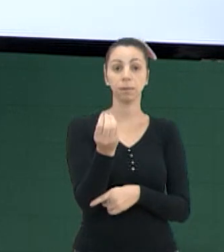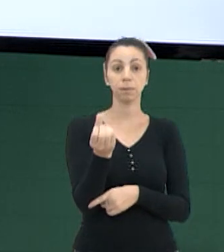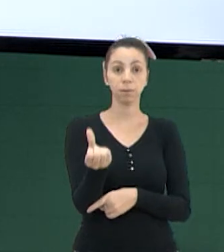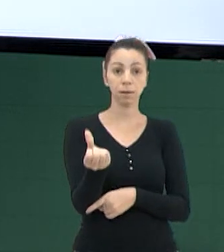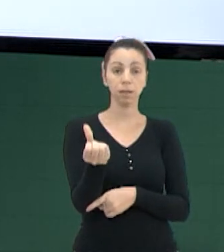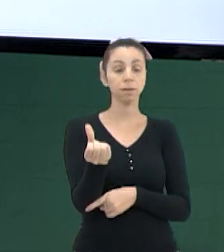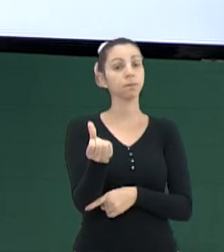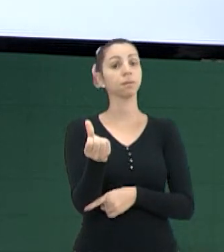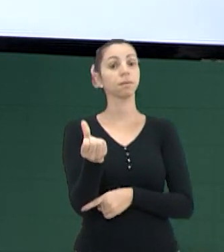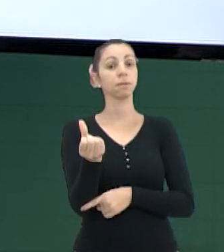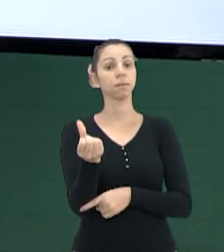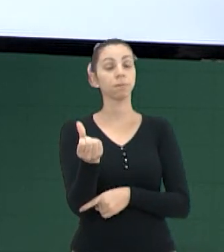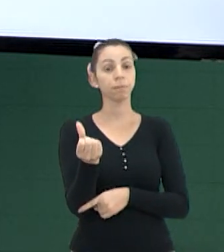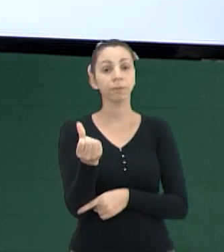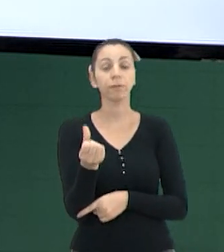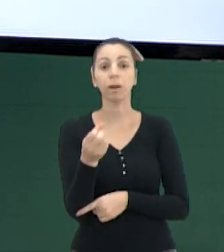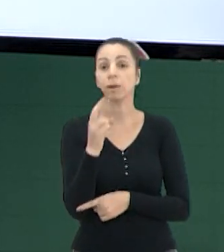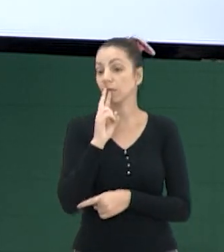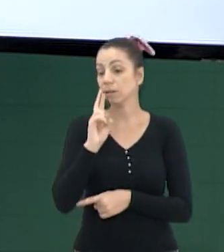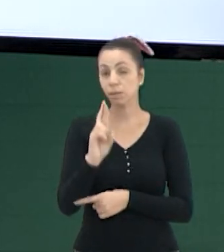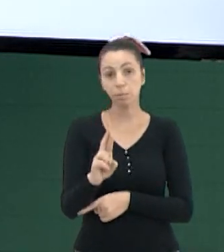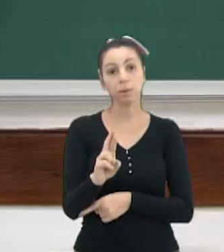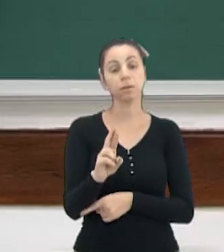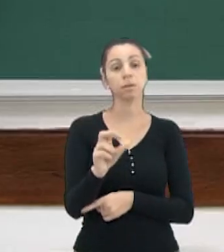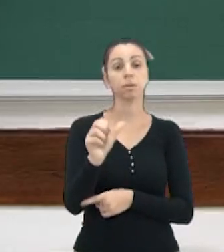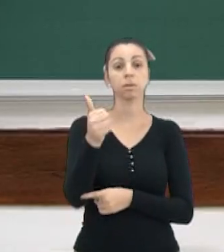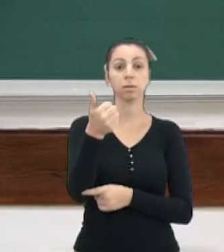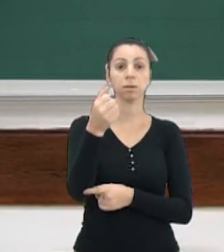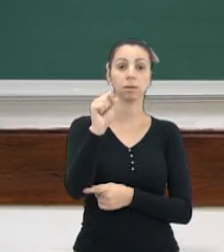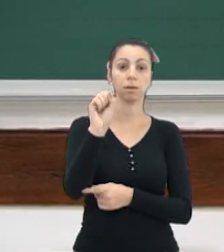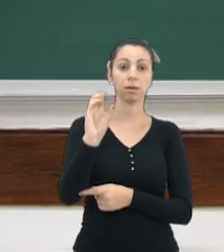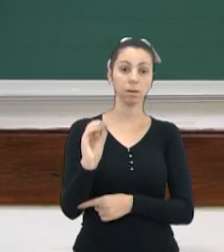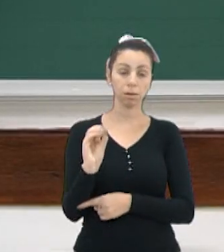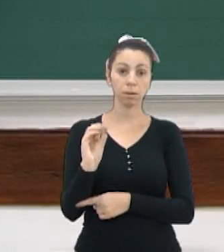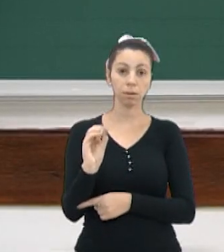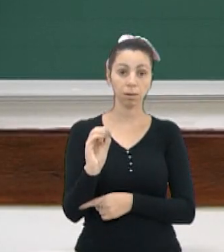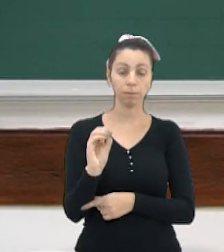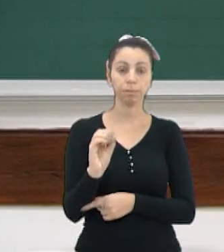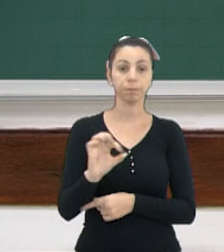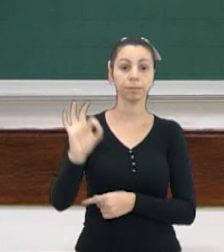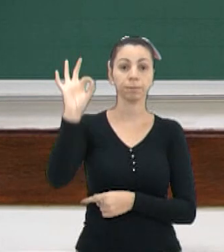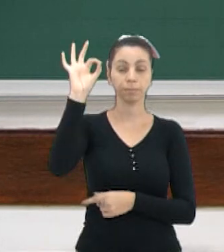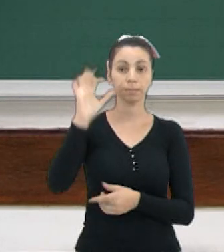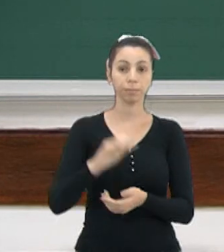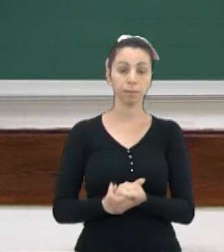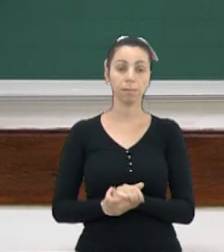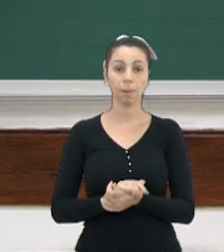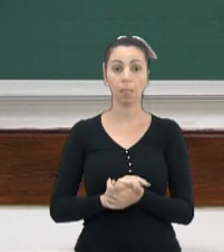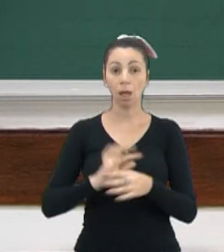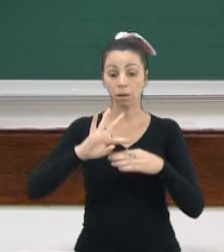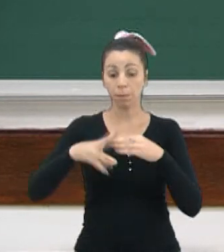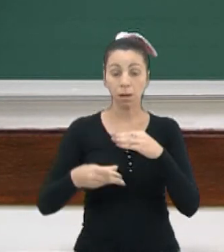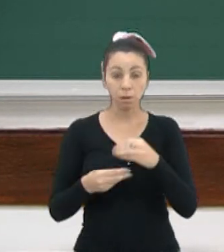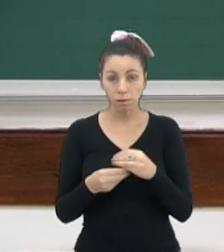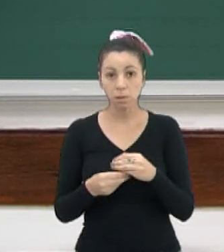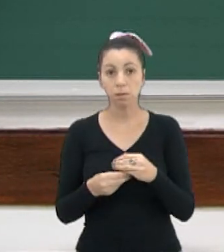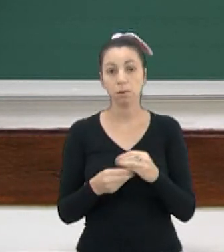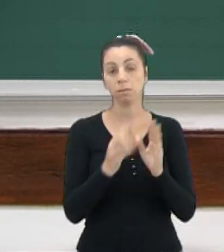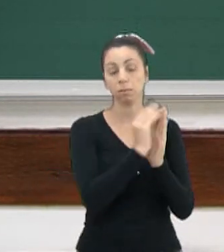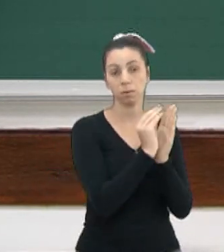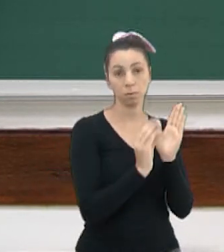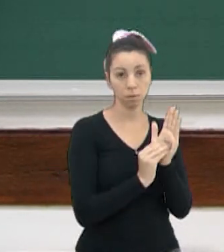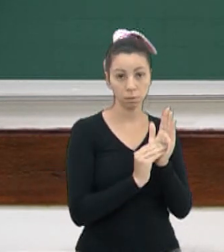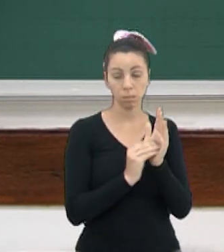vai fechar 180 graus. Então, essa vai ser uma revisão do conteúdo que nós estamos